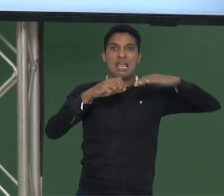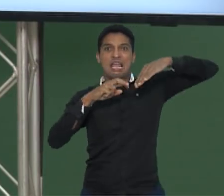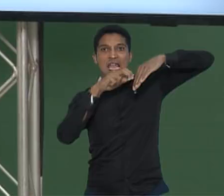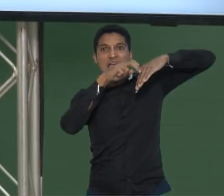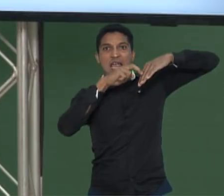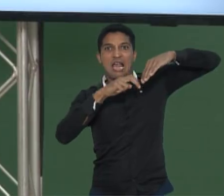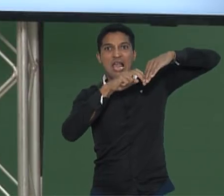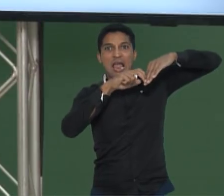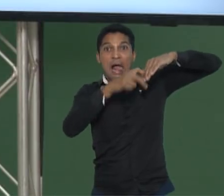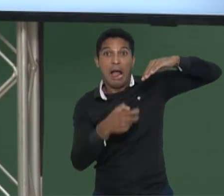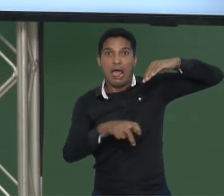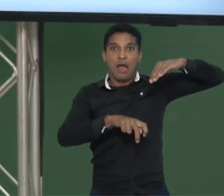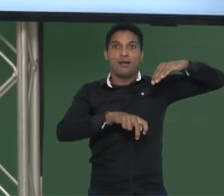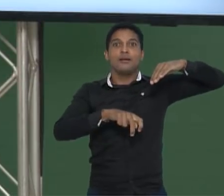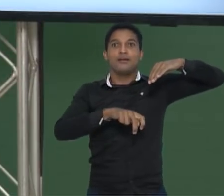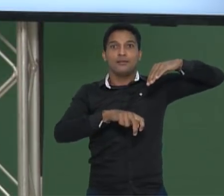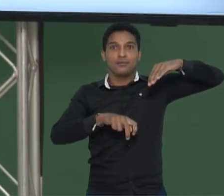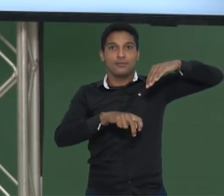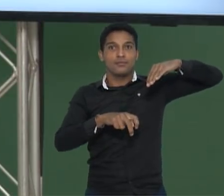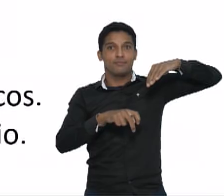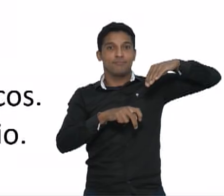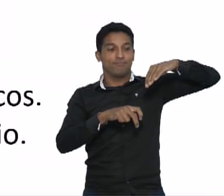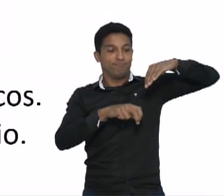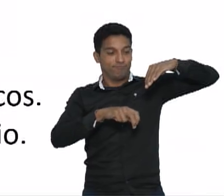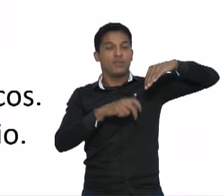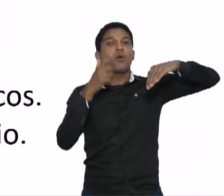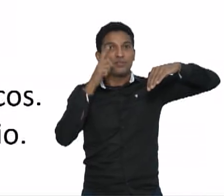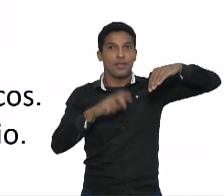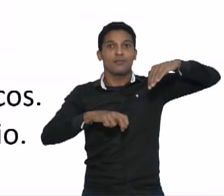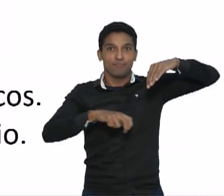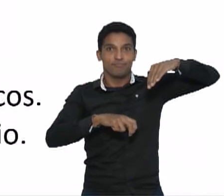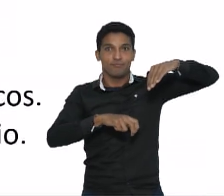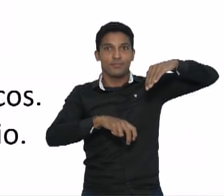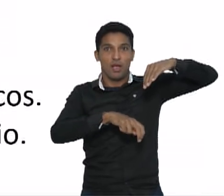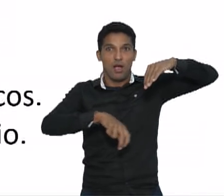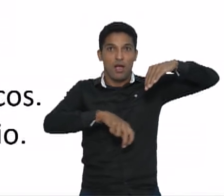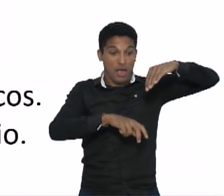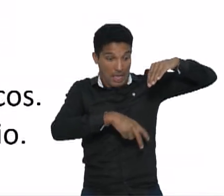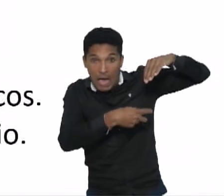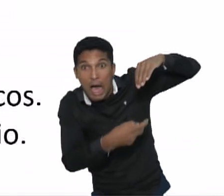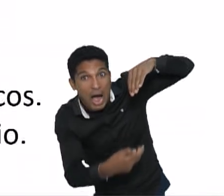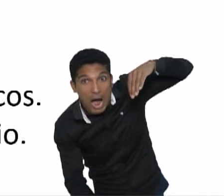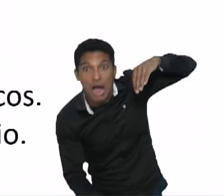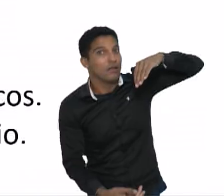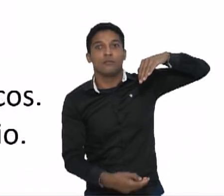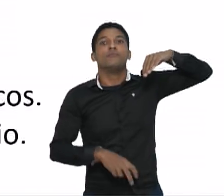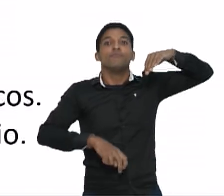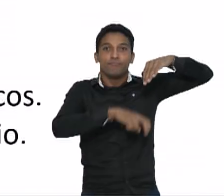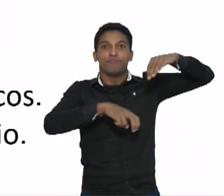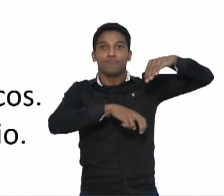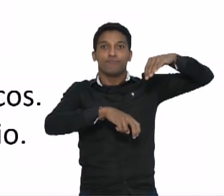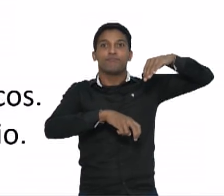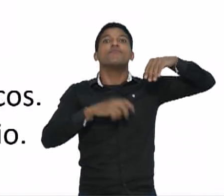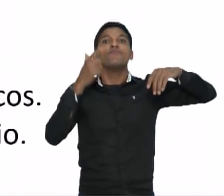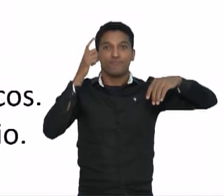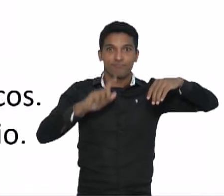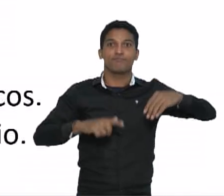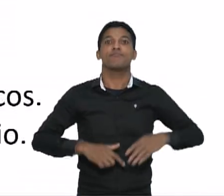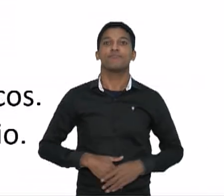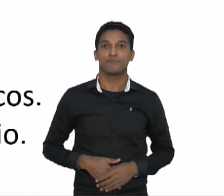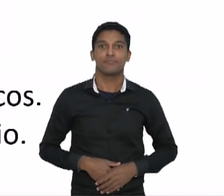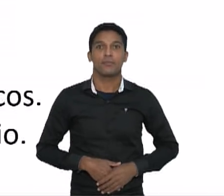a cadeirinha, juntamente com a corda, que segura ele e impede uma queda maior. De